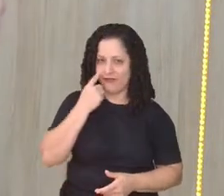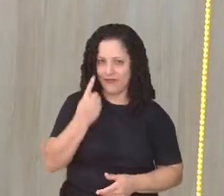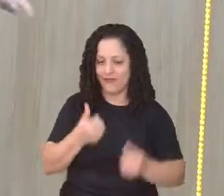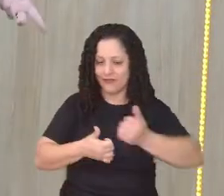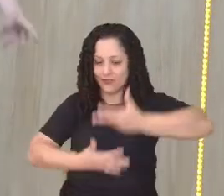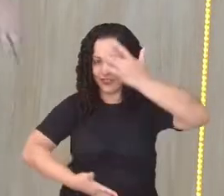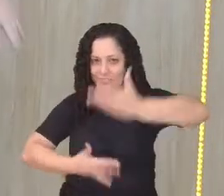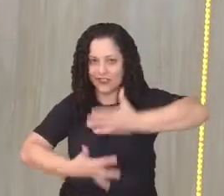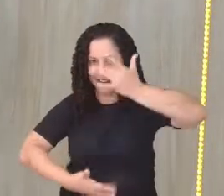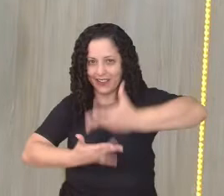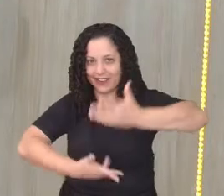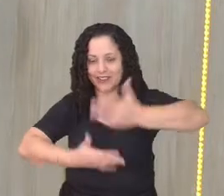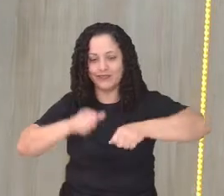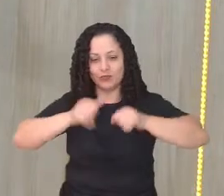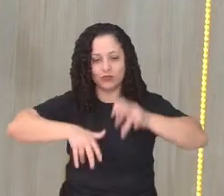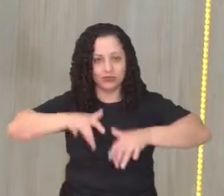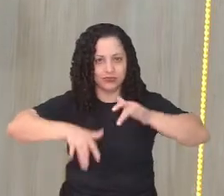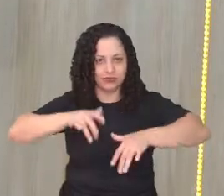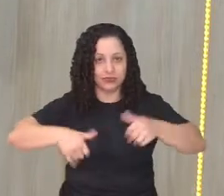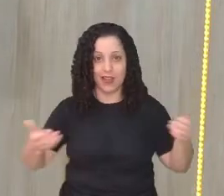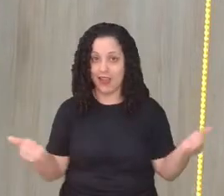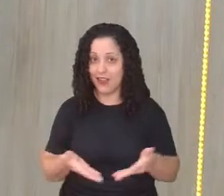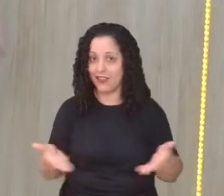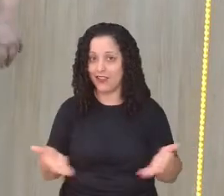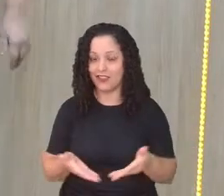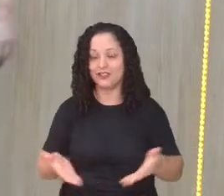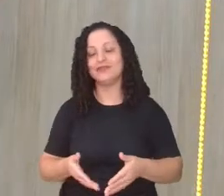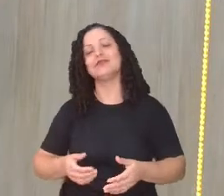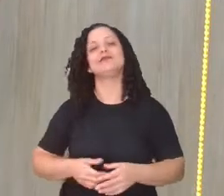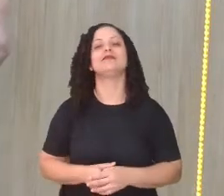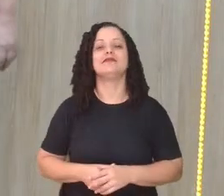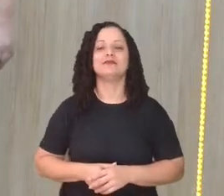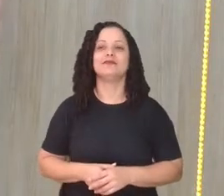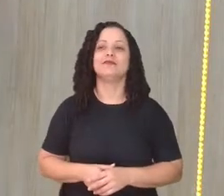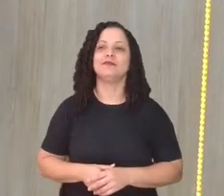no chat agora ou em outro horário.